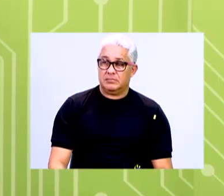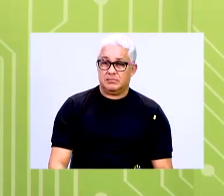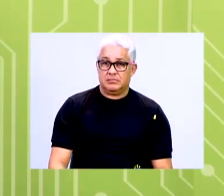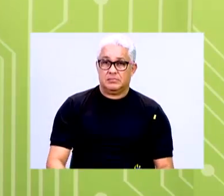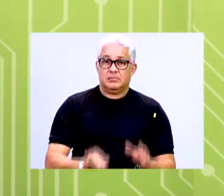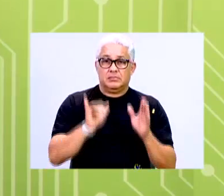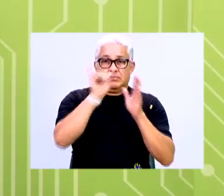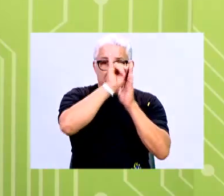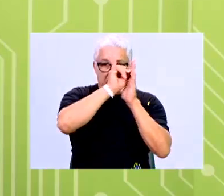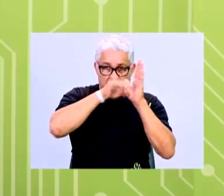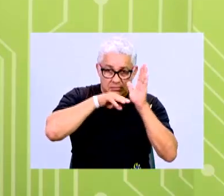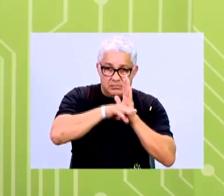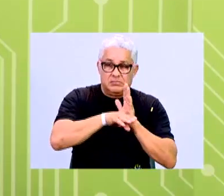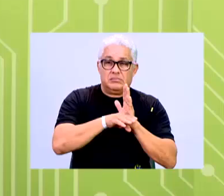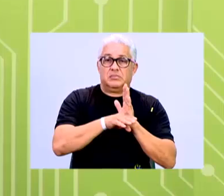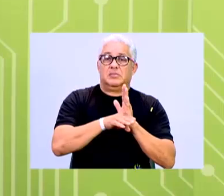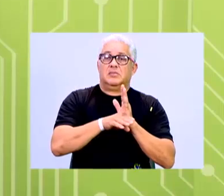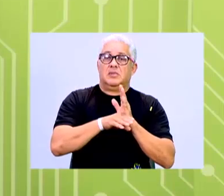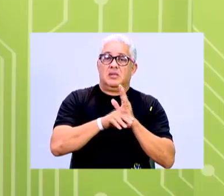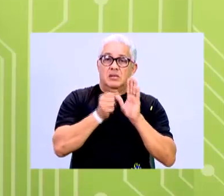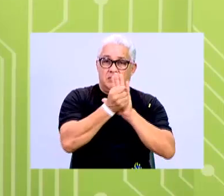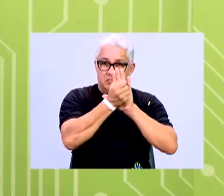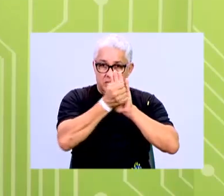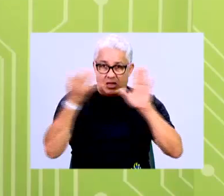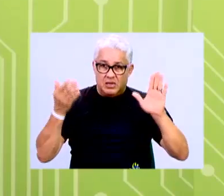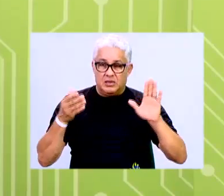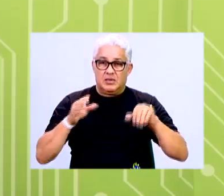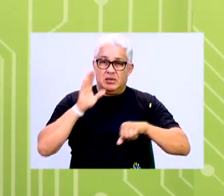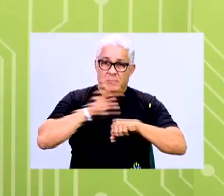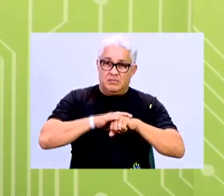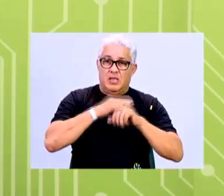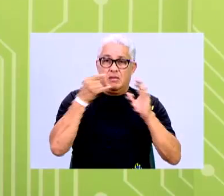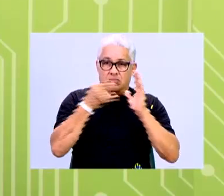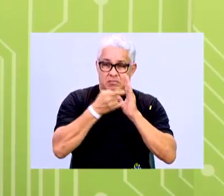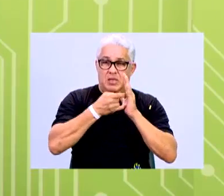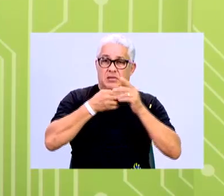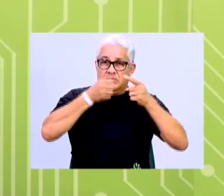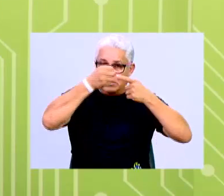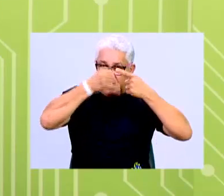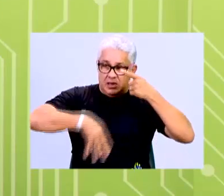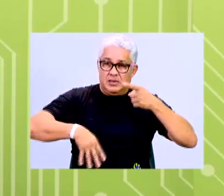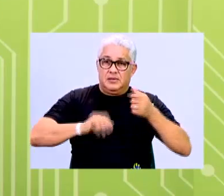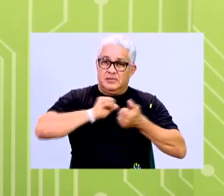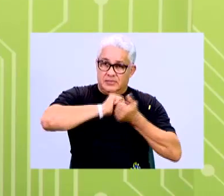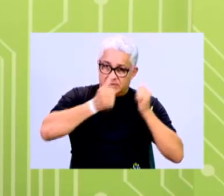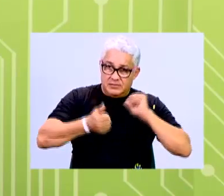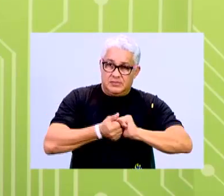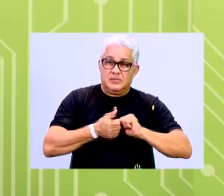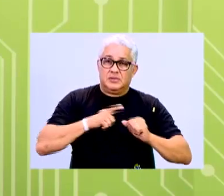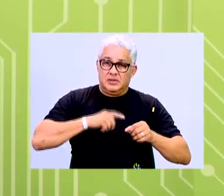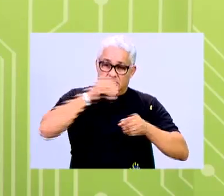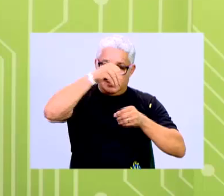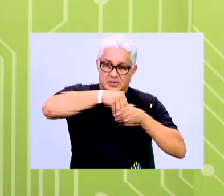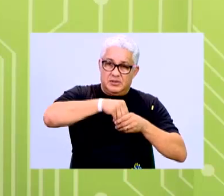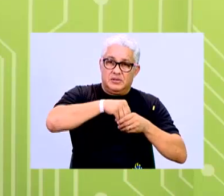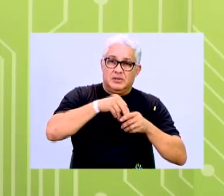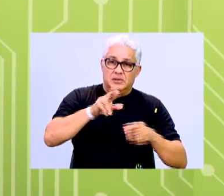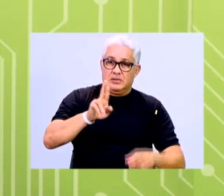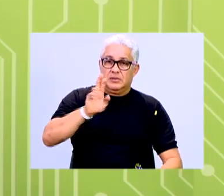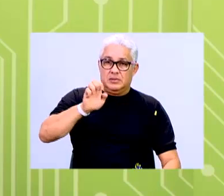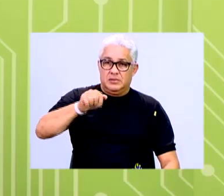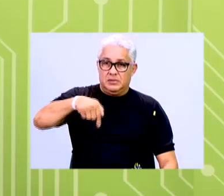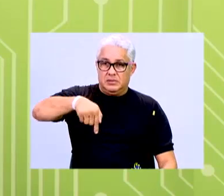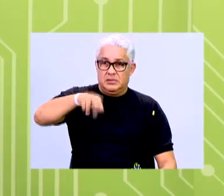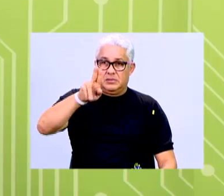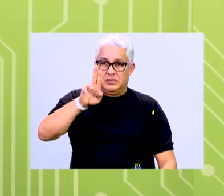implementar, construir a aplicação de uma forma adequada. Por quê? Porque estão contidos dentro dos requisitos os